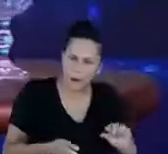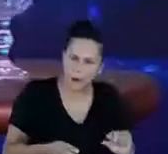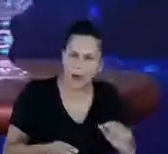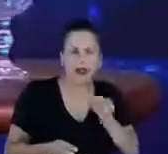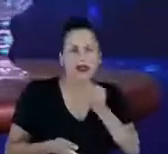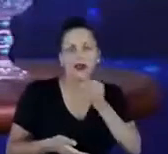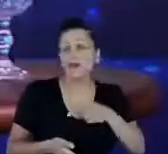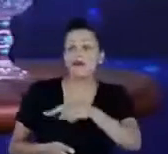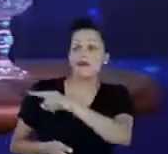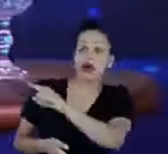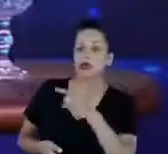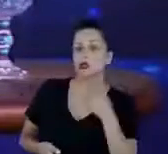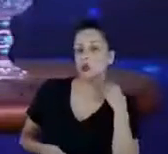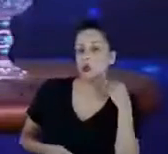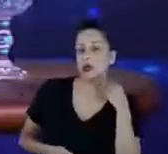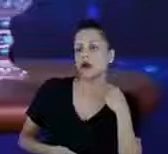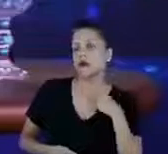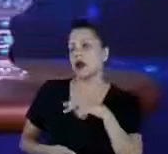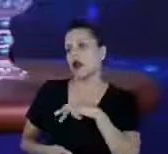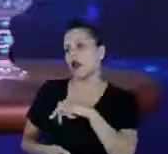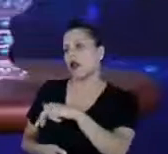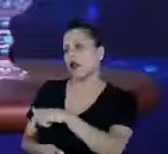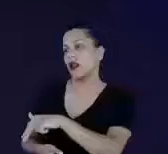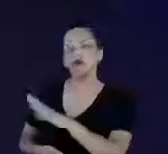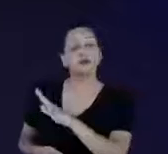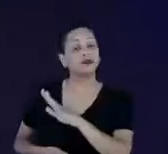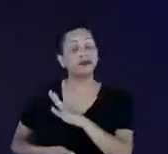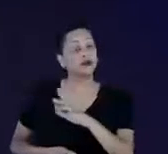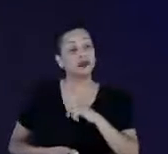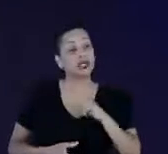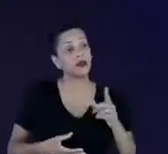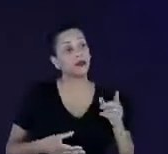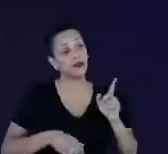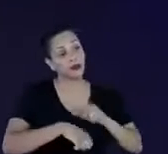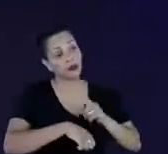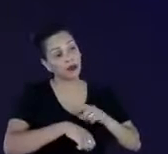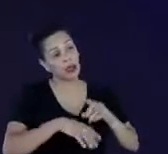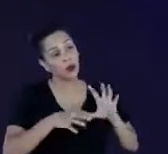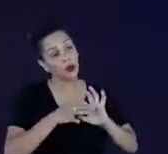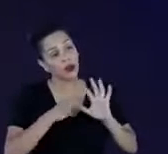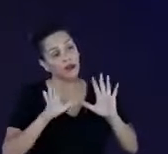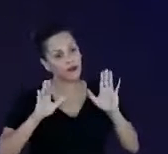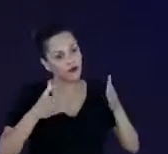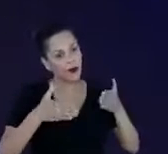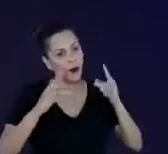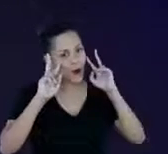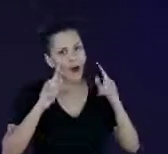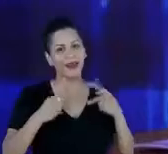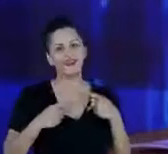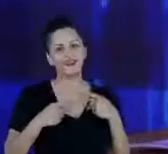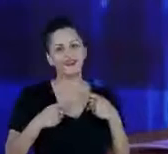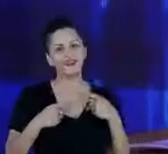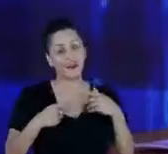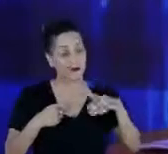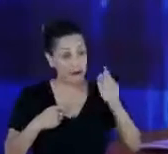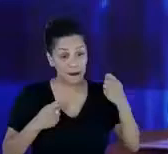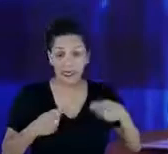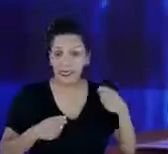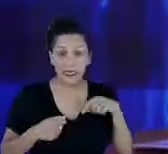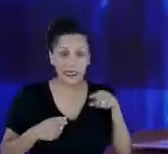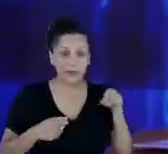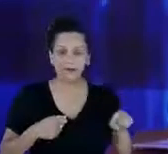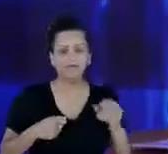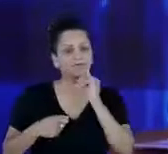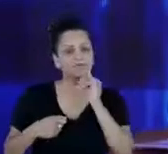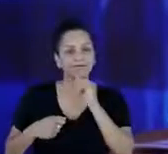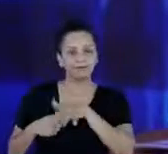isso libera tempo recurso para você dedicar o lado humano aonde mais você precisa né Por exemplo na rede